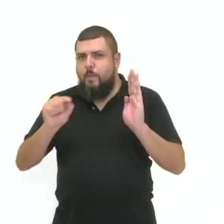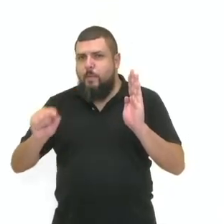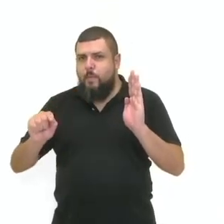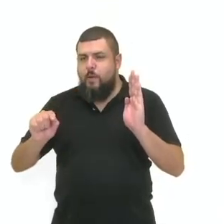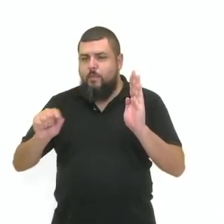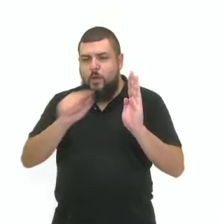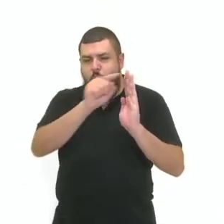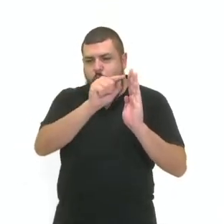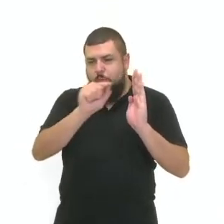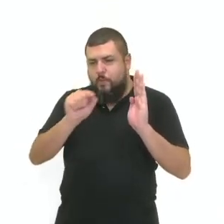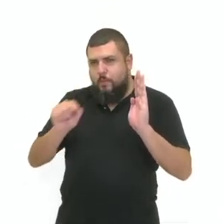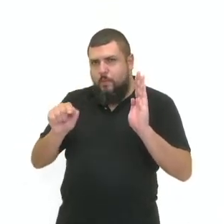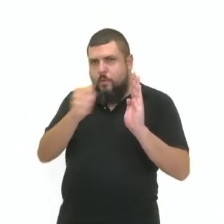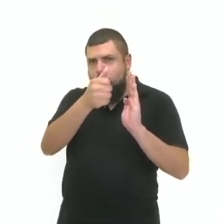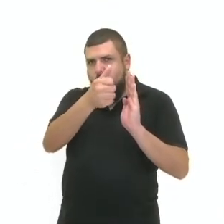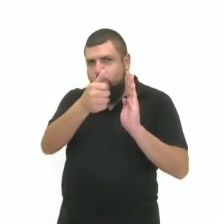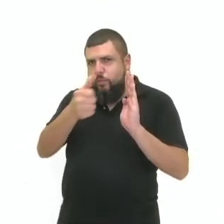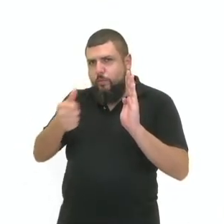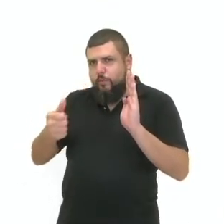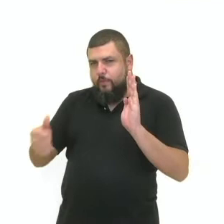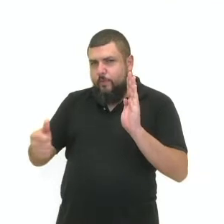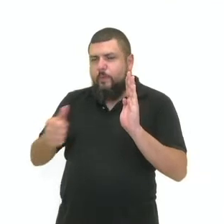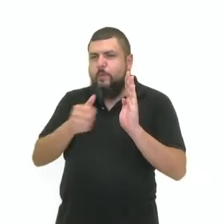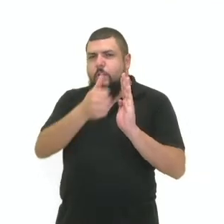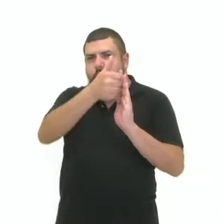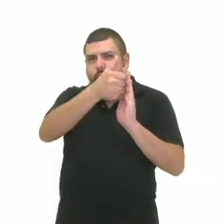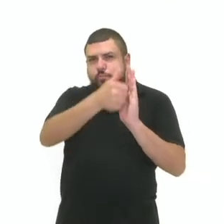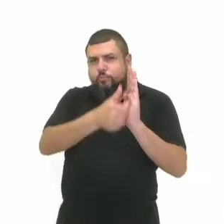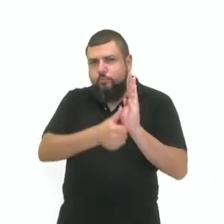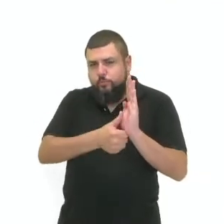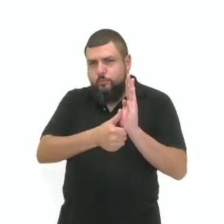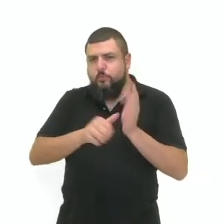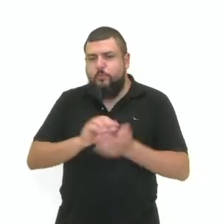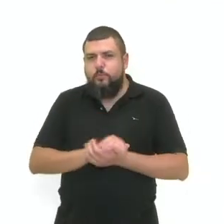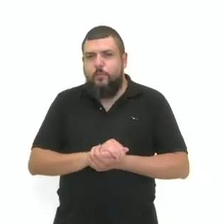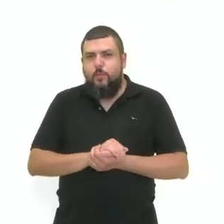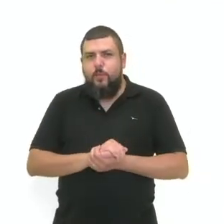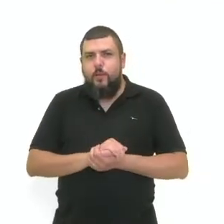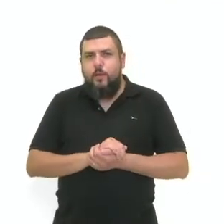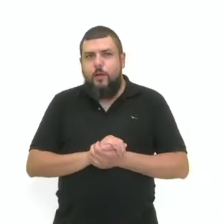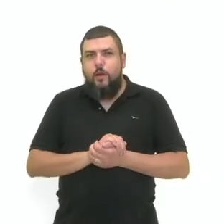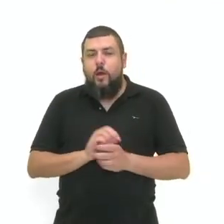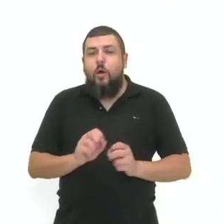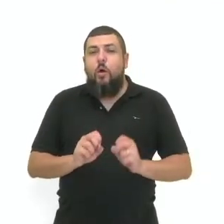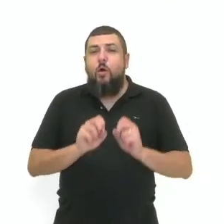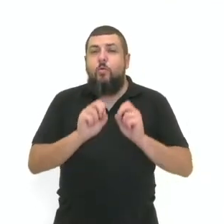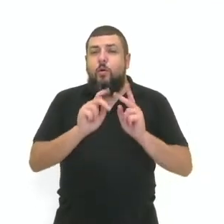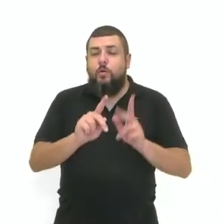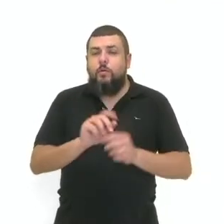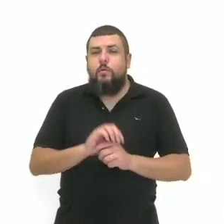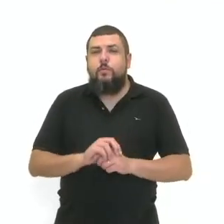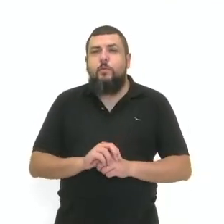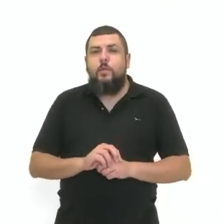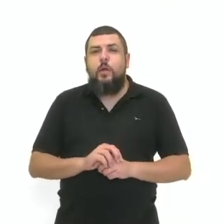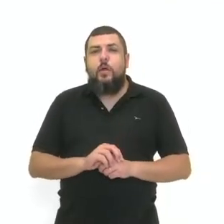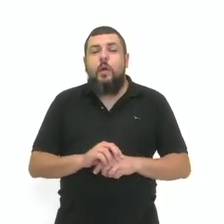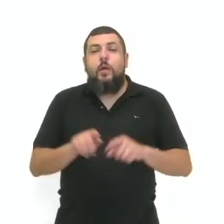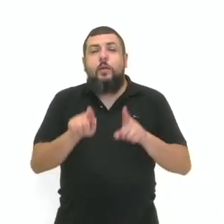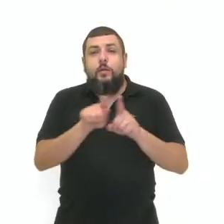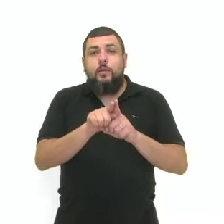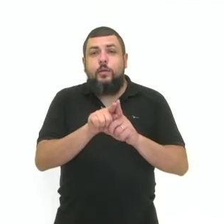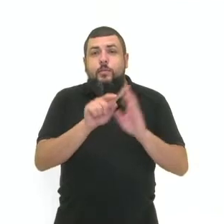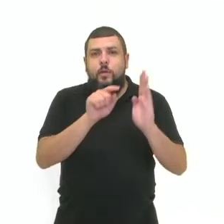conseguiu aí preencher do seu triângulo. E a próxima? A soma de dois elementos consecutivos de uma